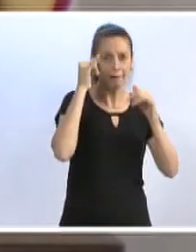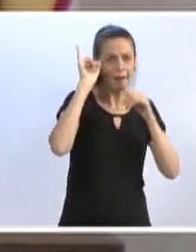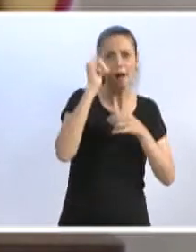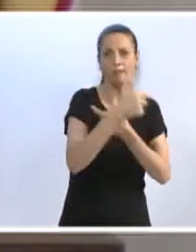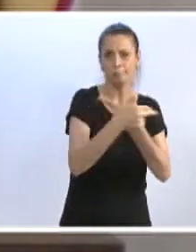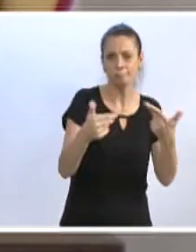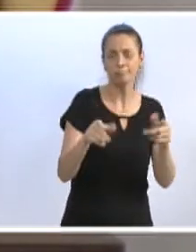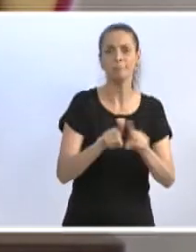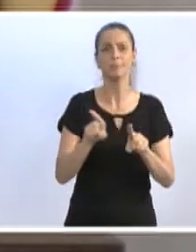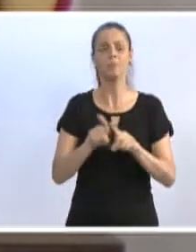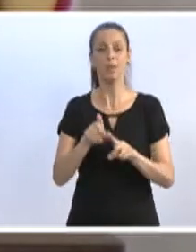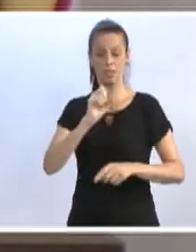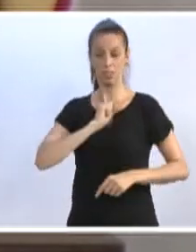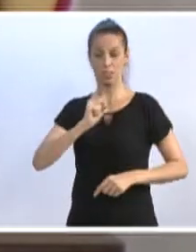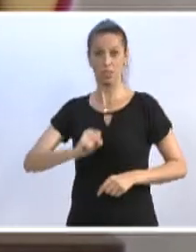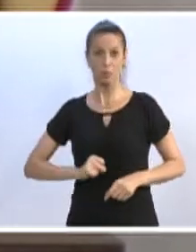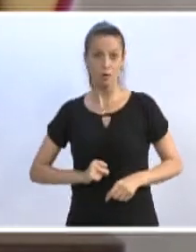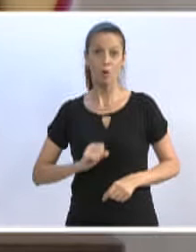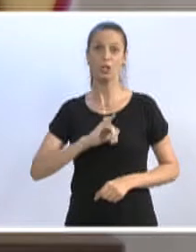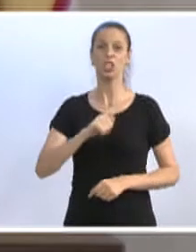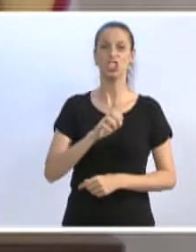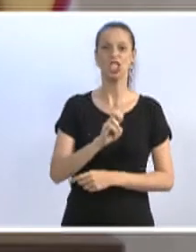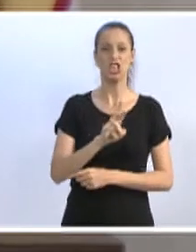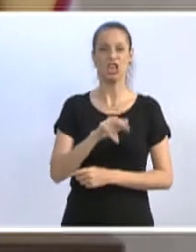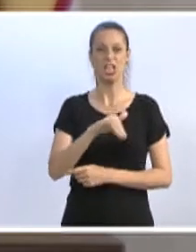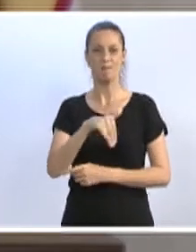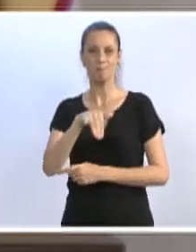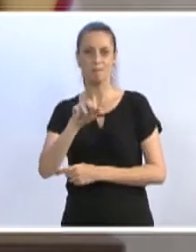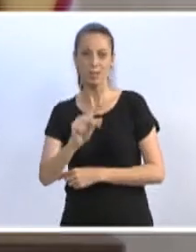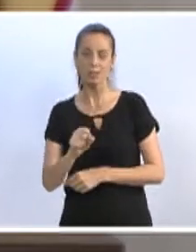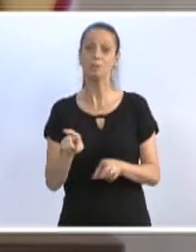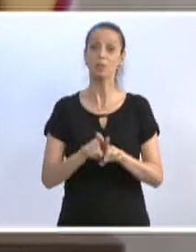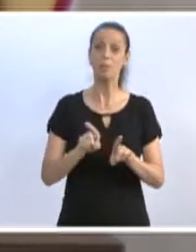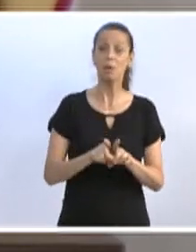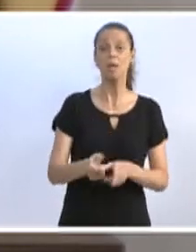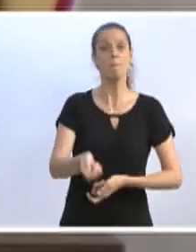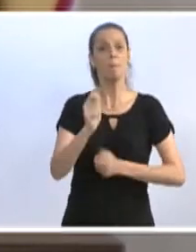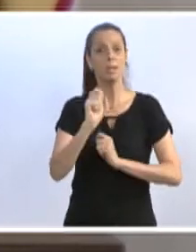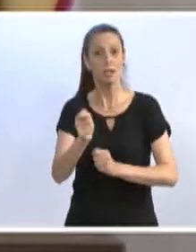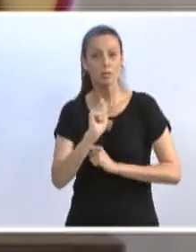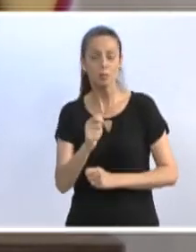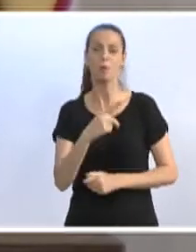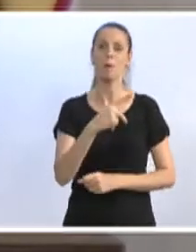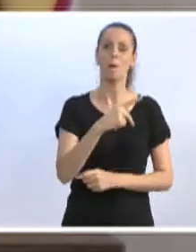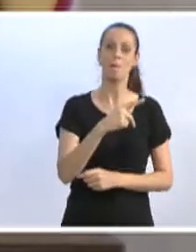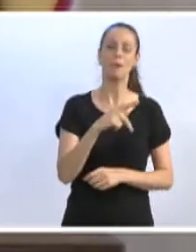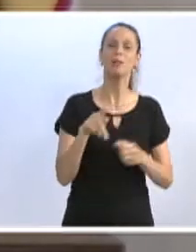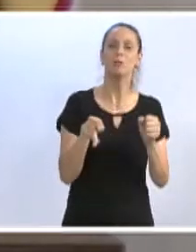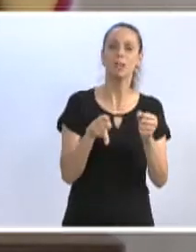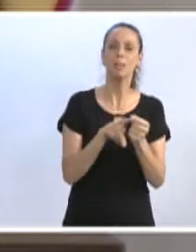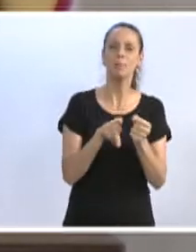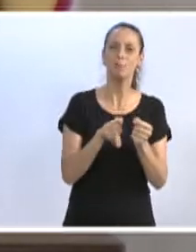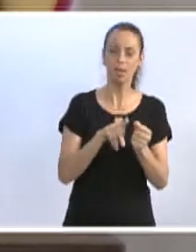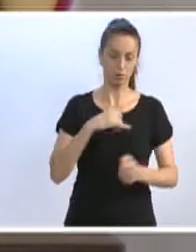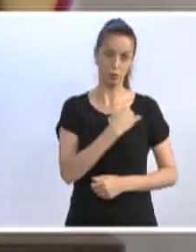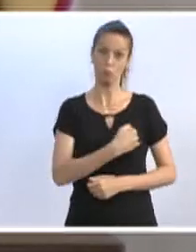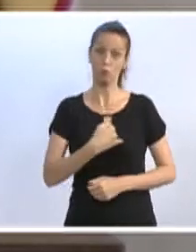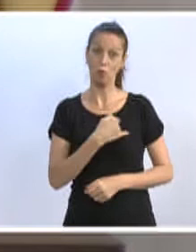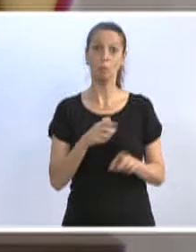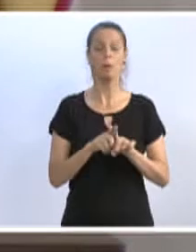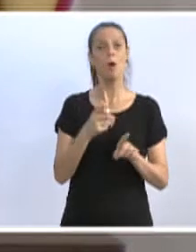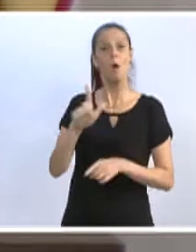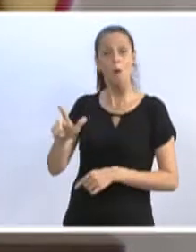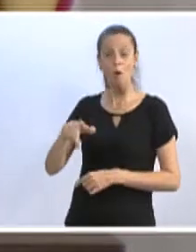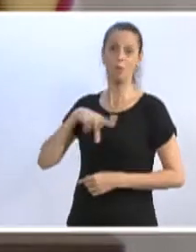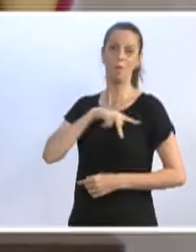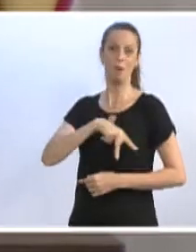como Jeremias e Ezequiel, pescadores, Pedro e João, pensadores, Saulo de Tarso,